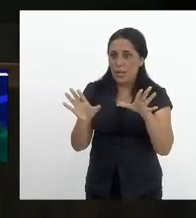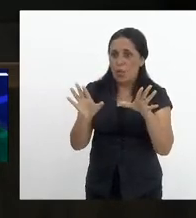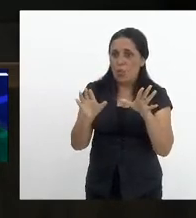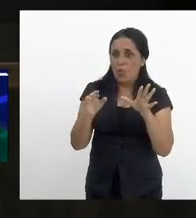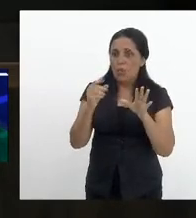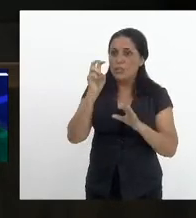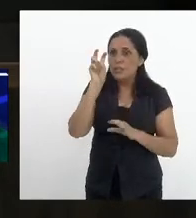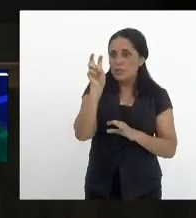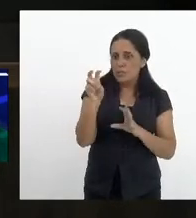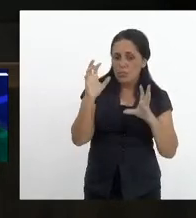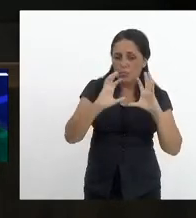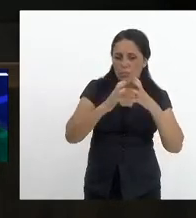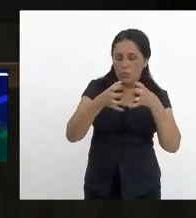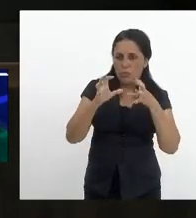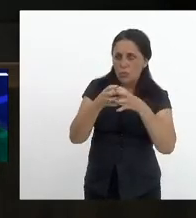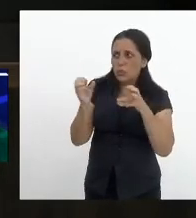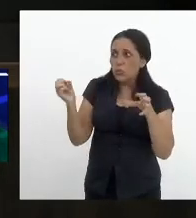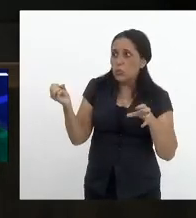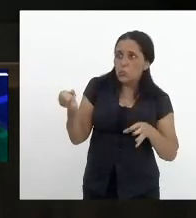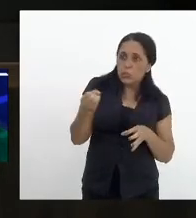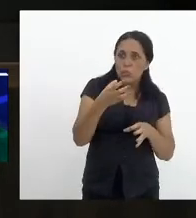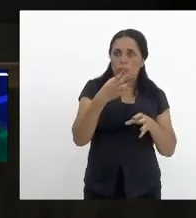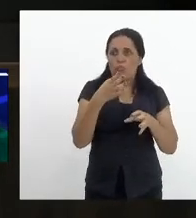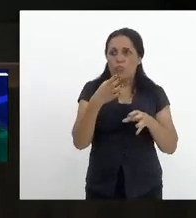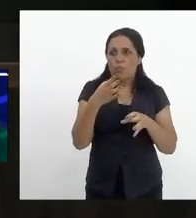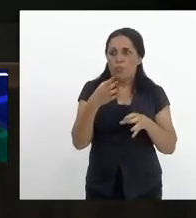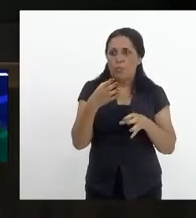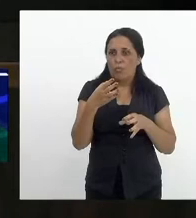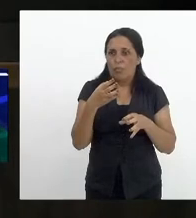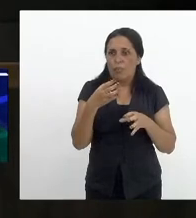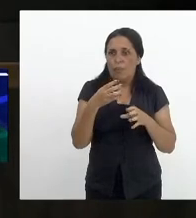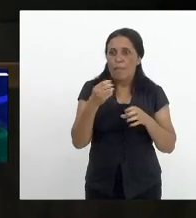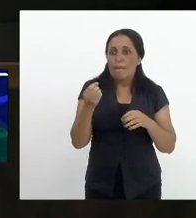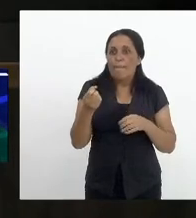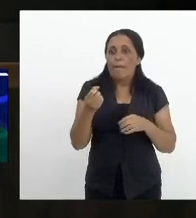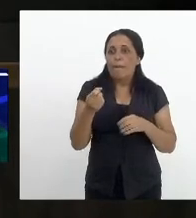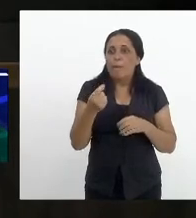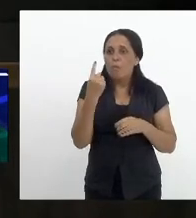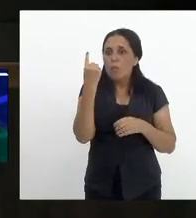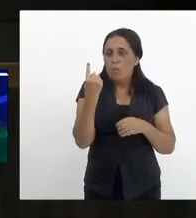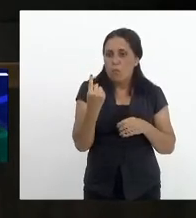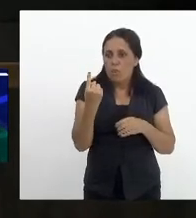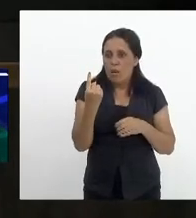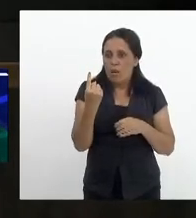comissões, equipamentos modernos e uma unidade móvel.